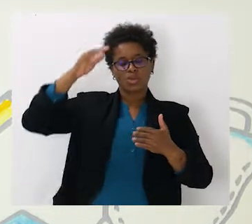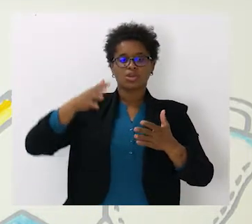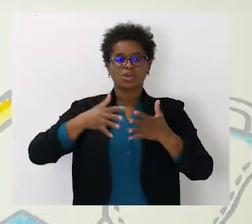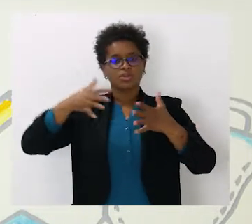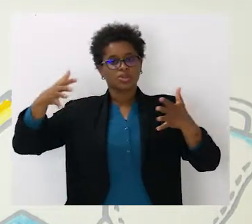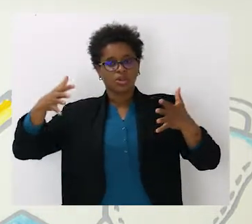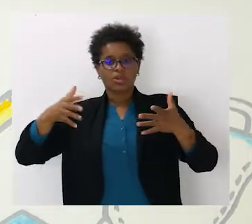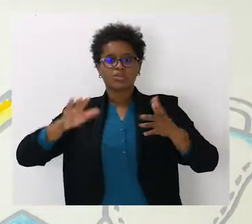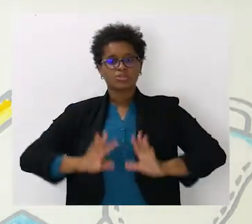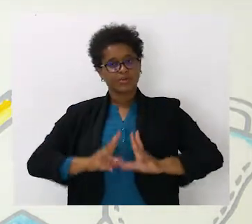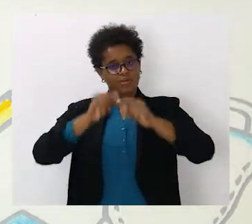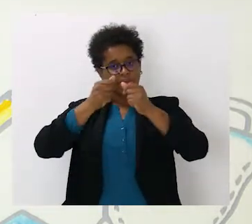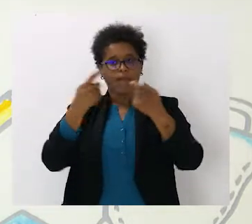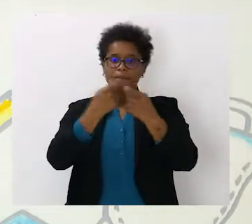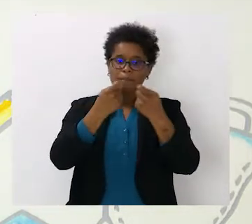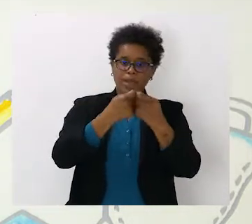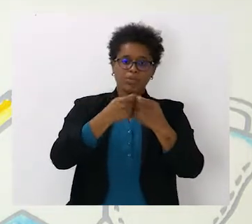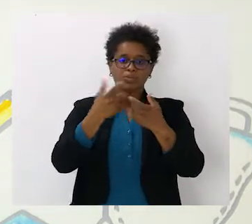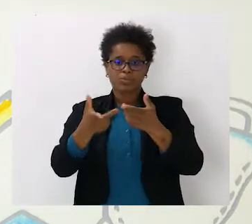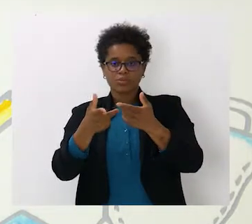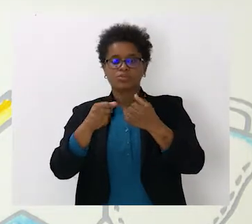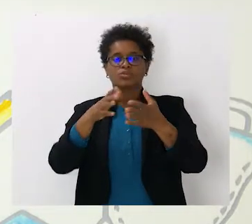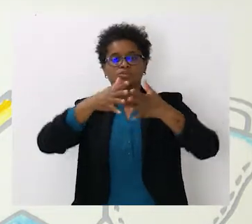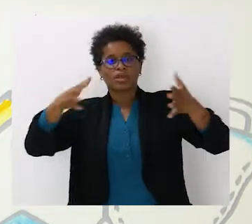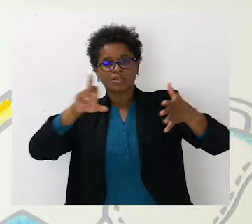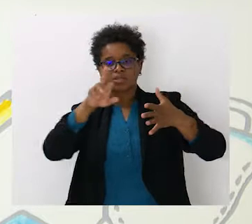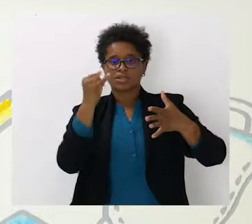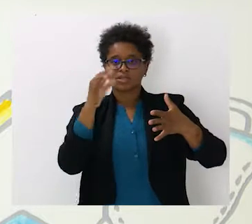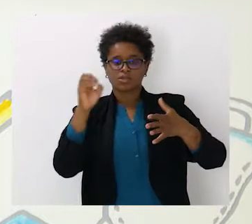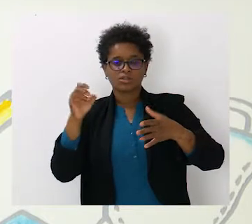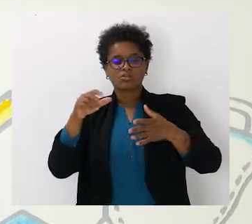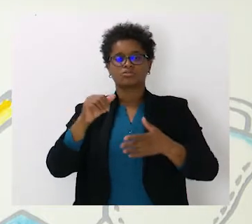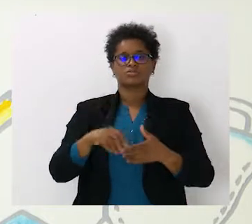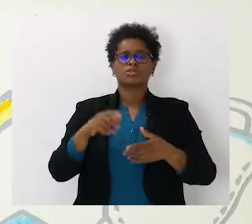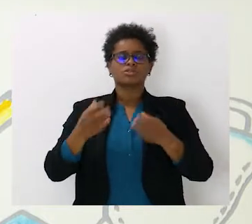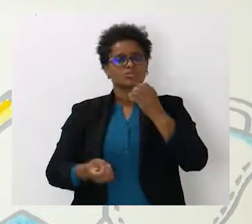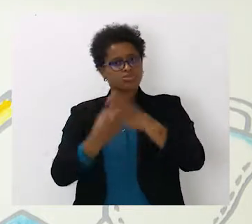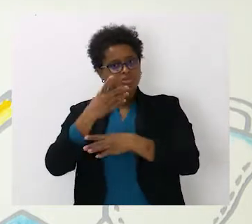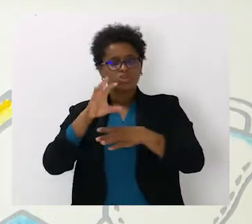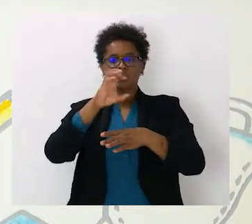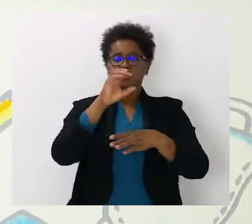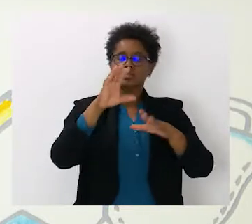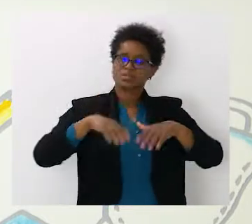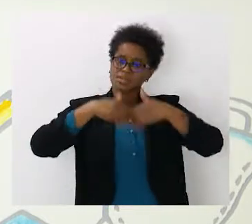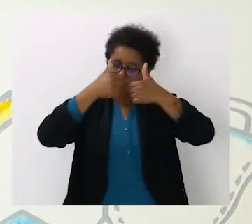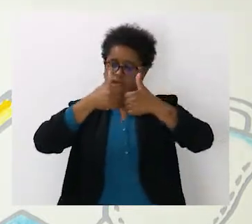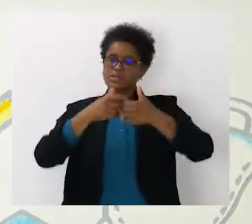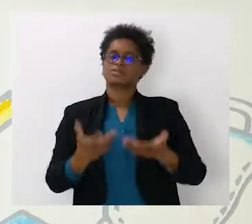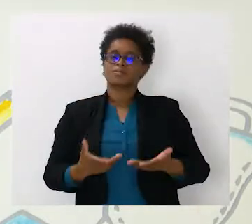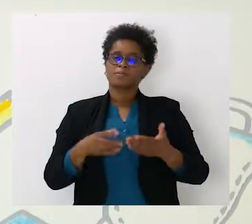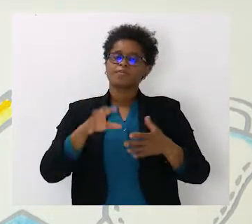desenvolveram nas margens dos grandes rios e deram origem a uma civilização. Por isso justifica o